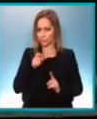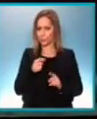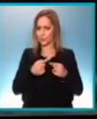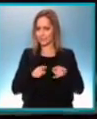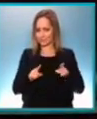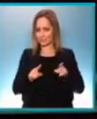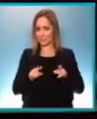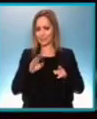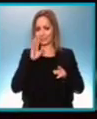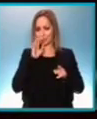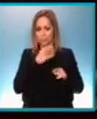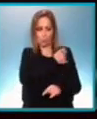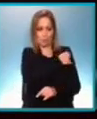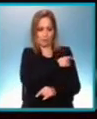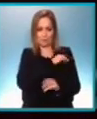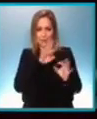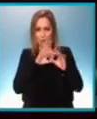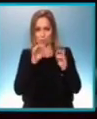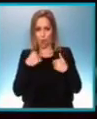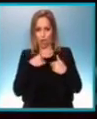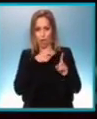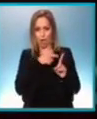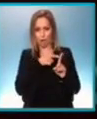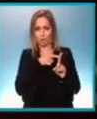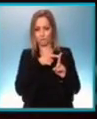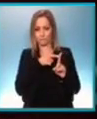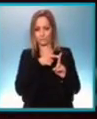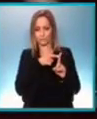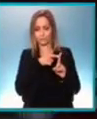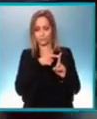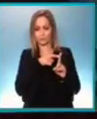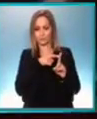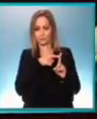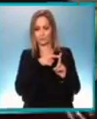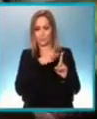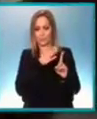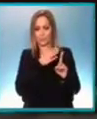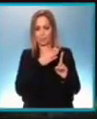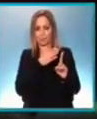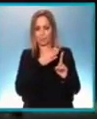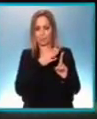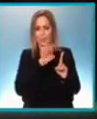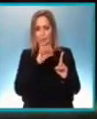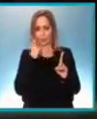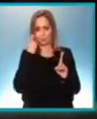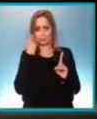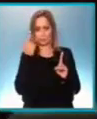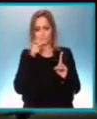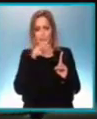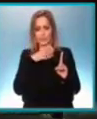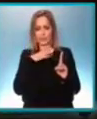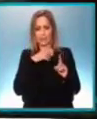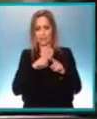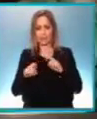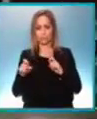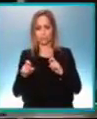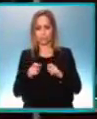uma enfermeira daquelas à espera dentro do consultório, a primeira coisa que pensa é que quer fugir.